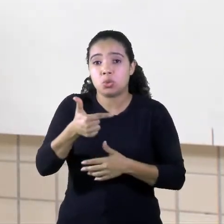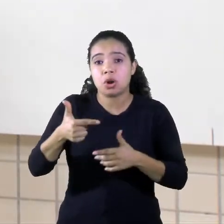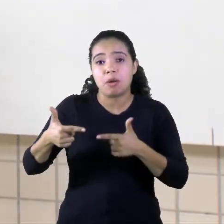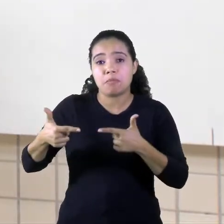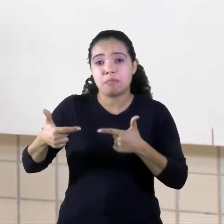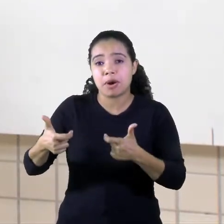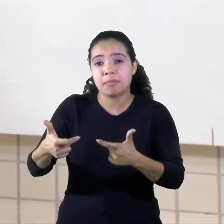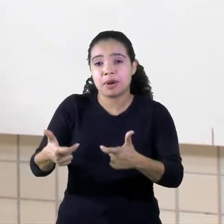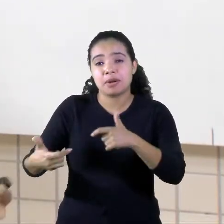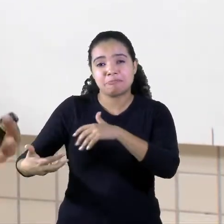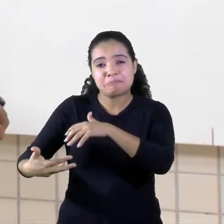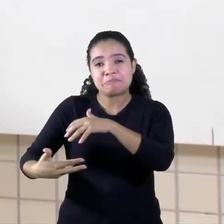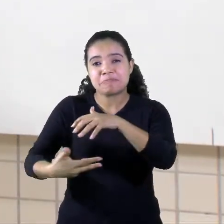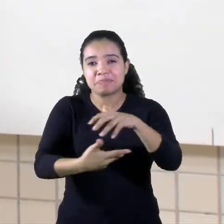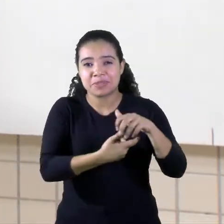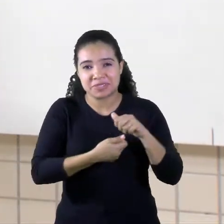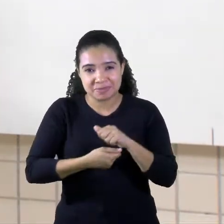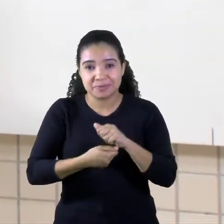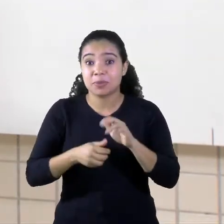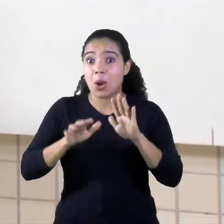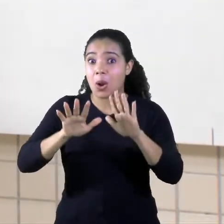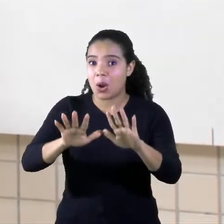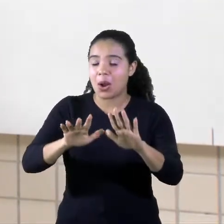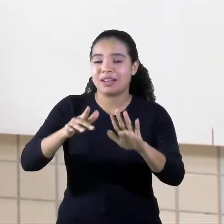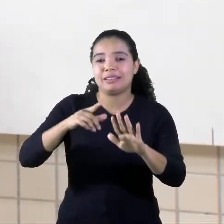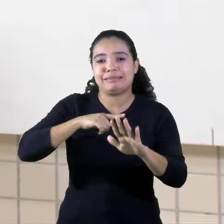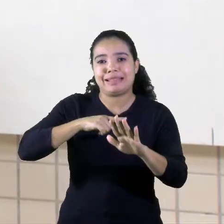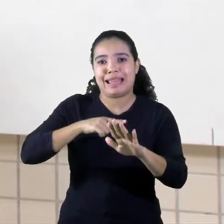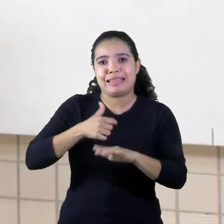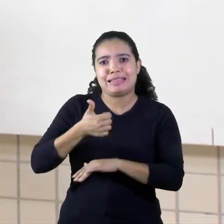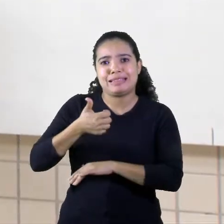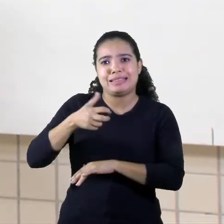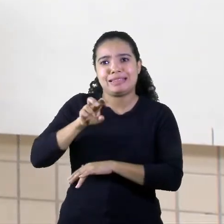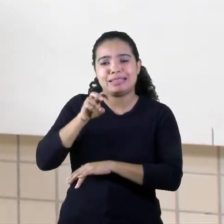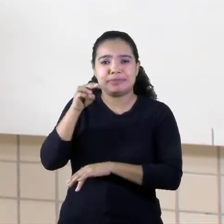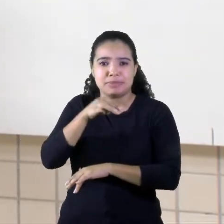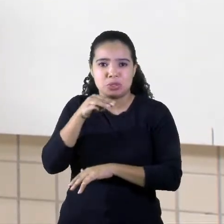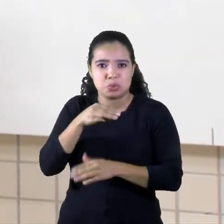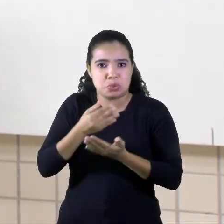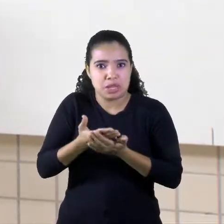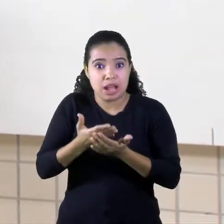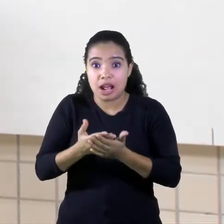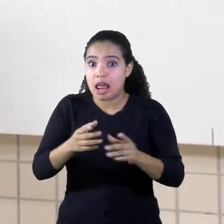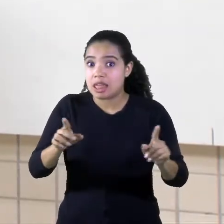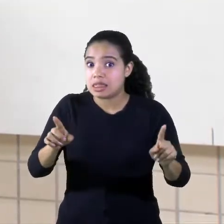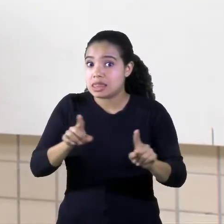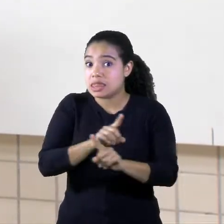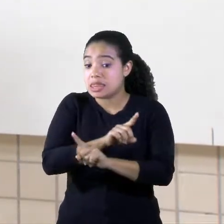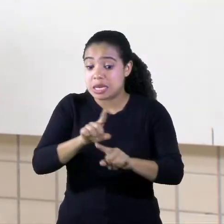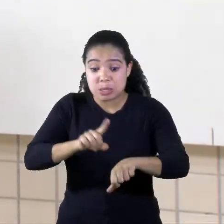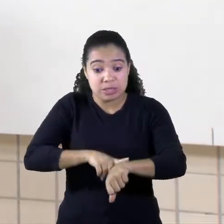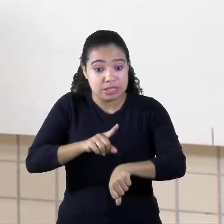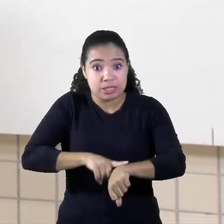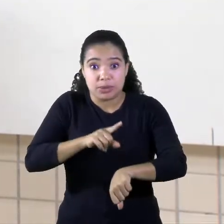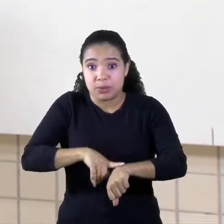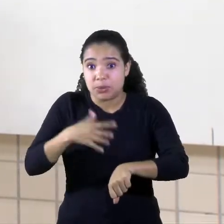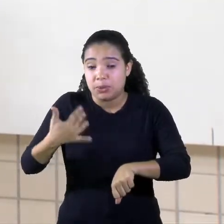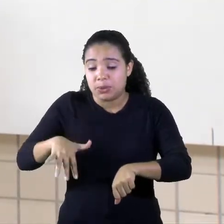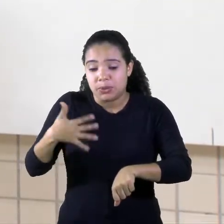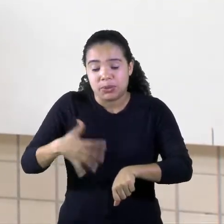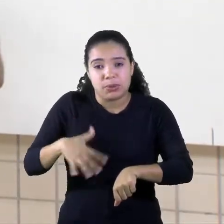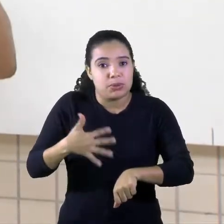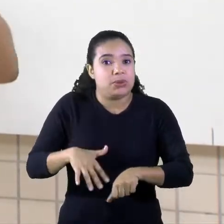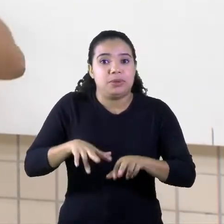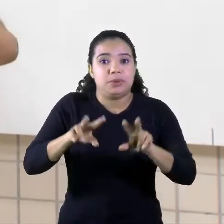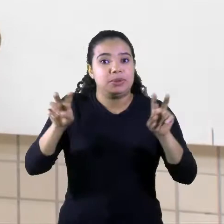Guerra Mundial. Gente, olha, nós temos apenas 15 minutos de aula. Não dá tempo para falar